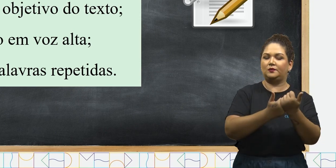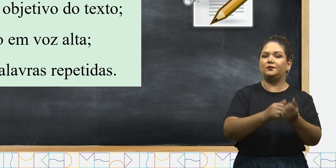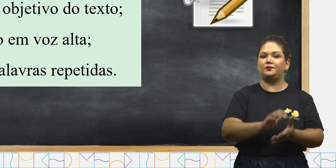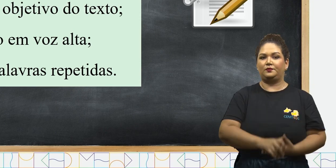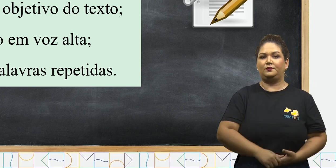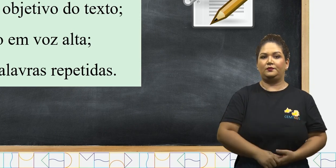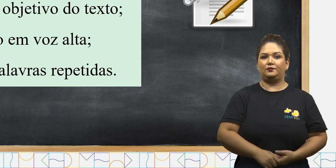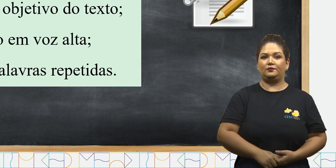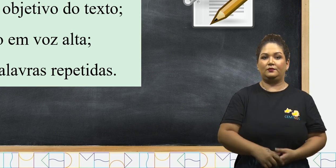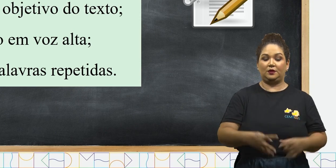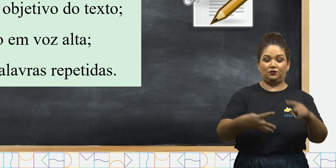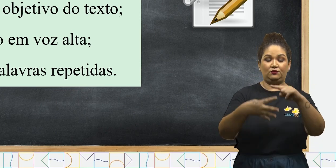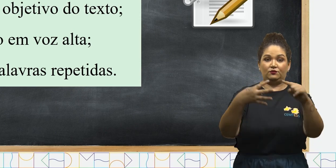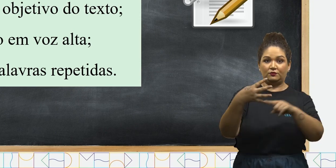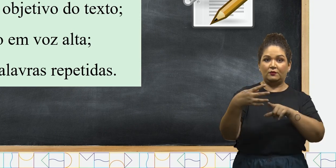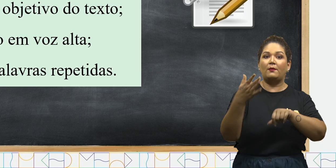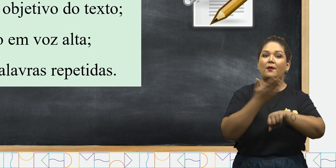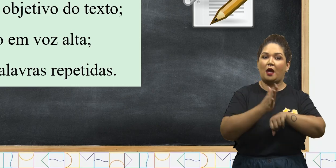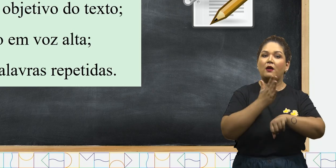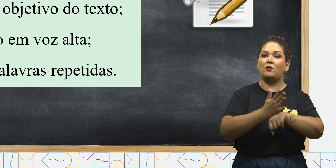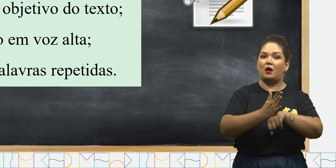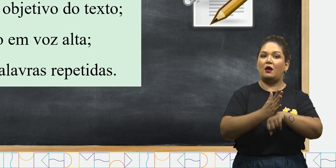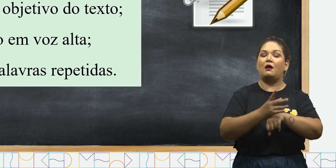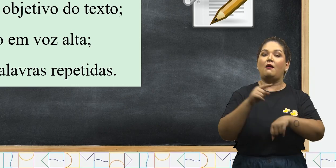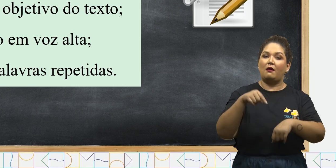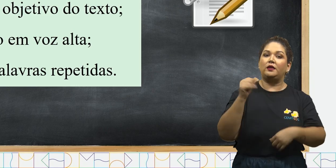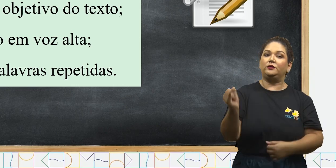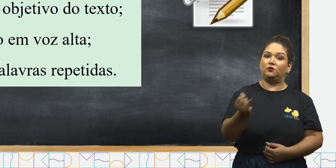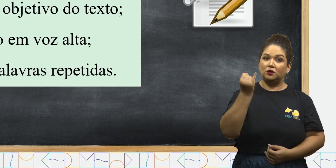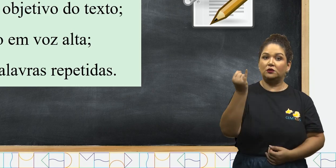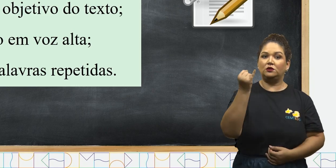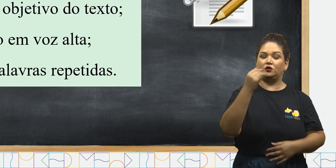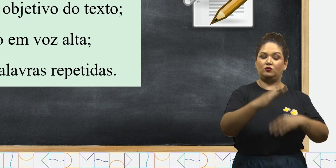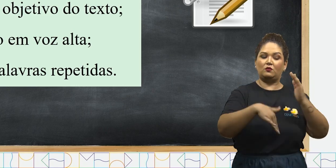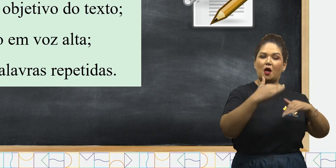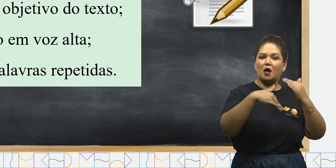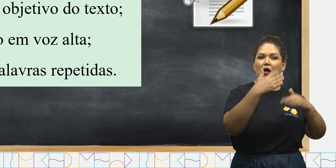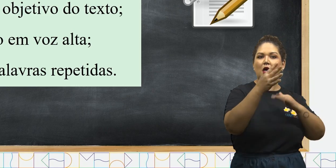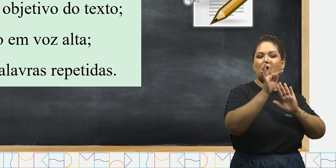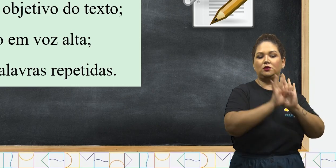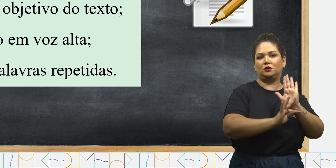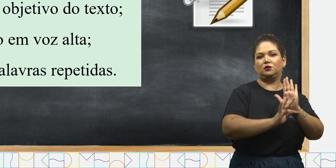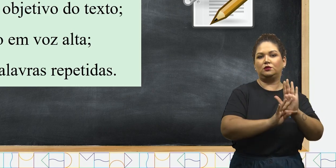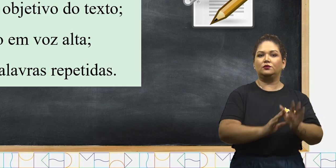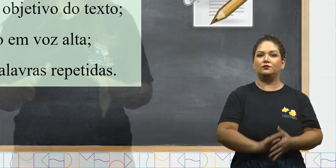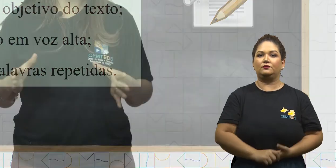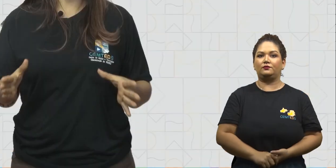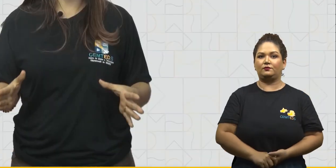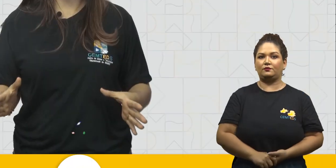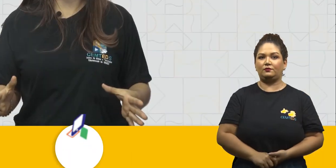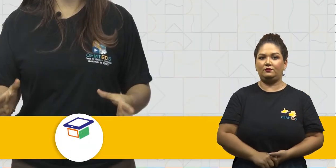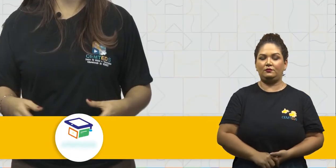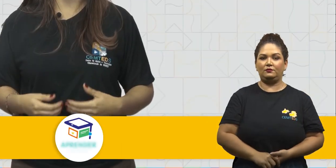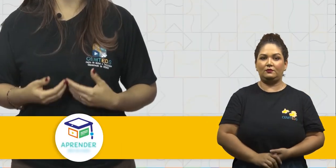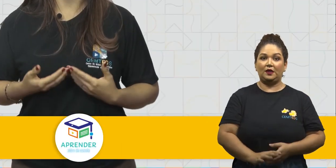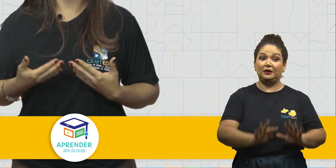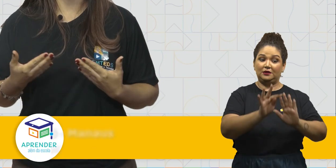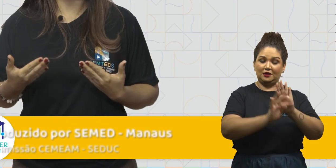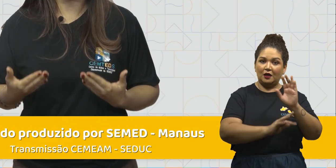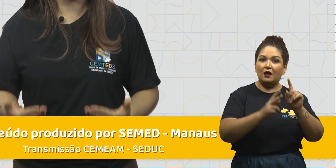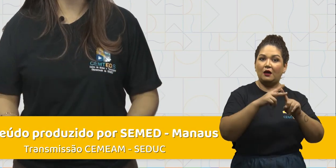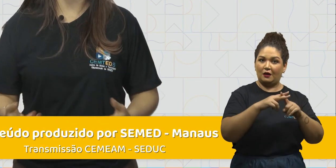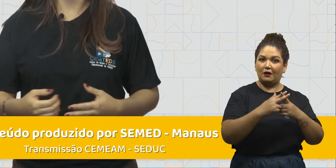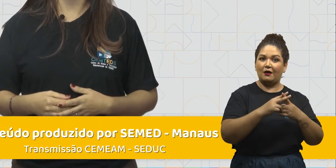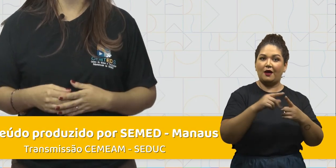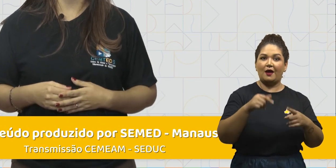passos. Eles são fundamentais para que haja melhoria daquilo que é escrito. Revisar texto é